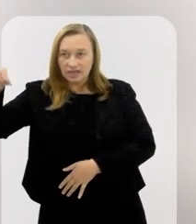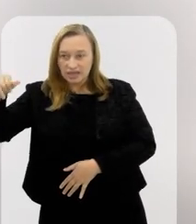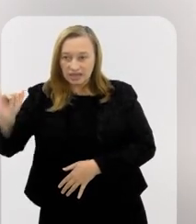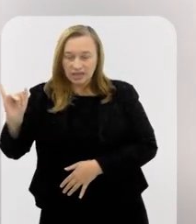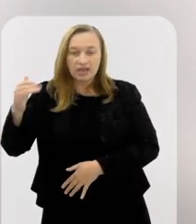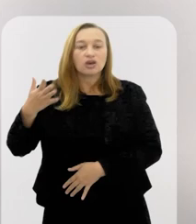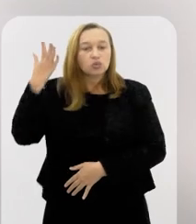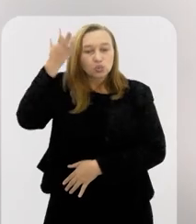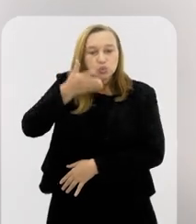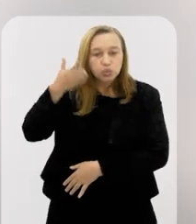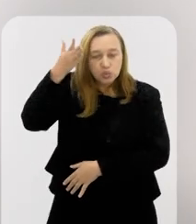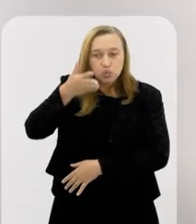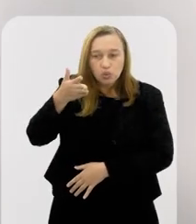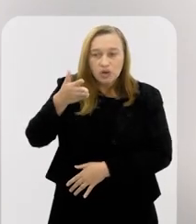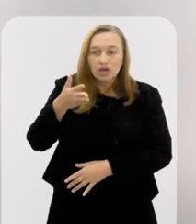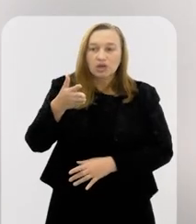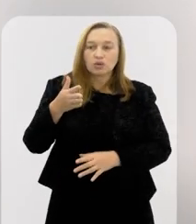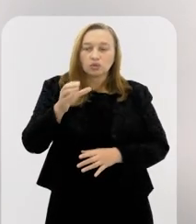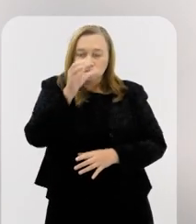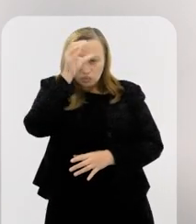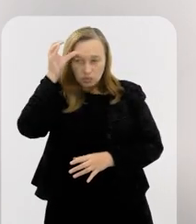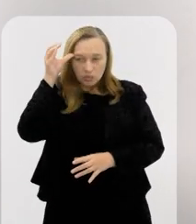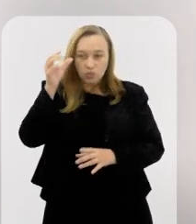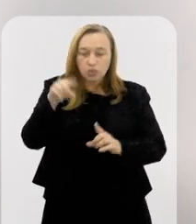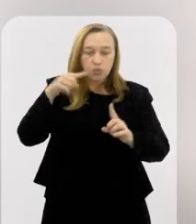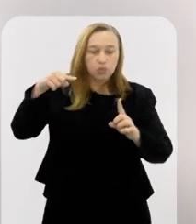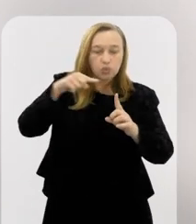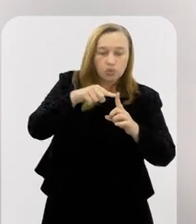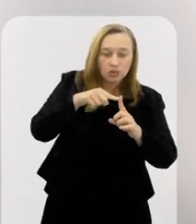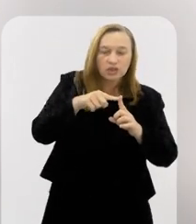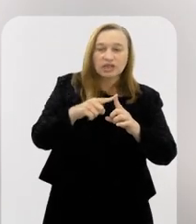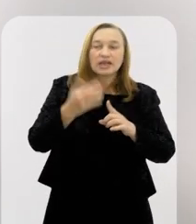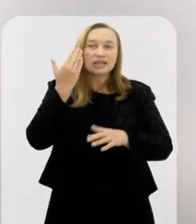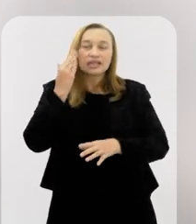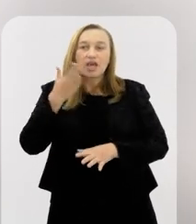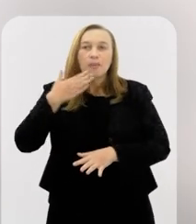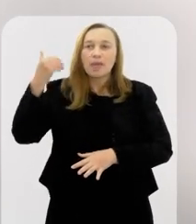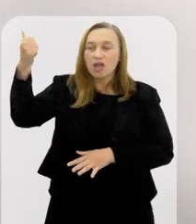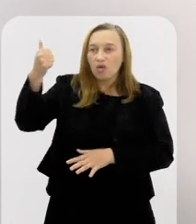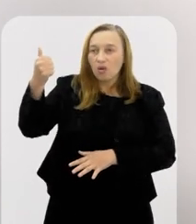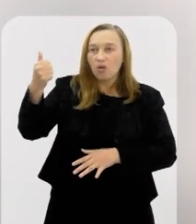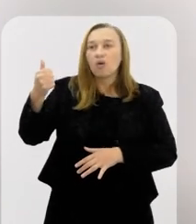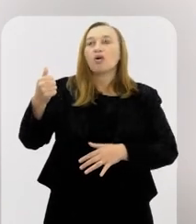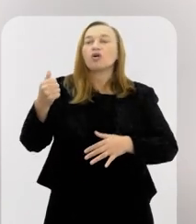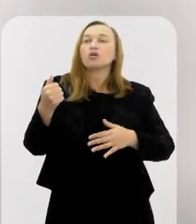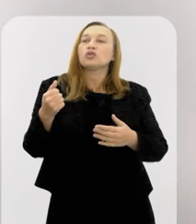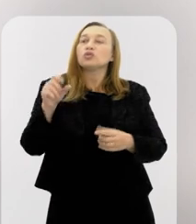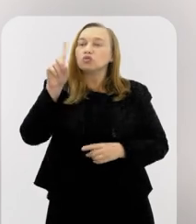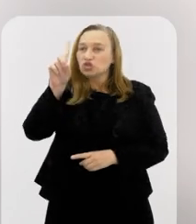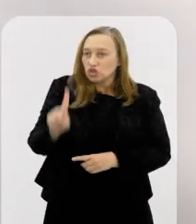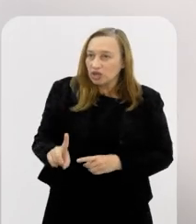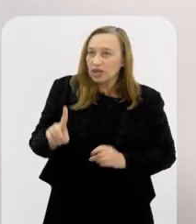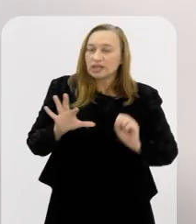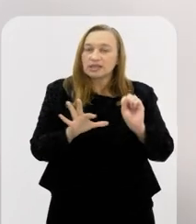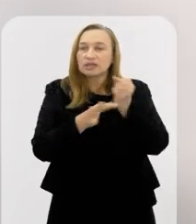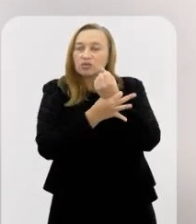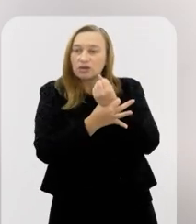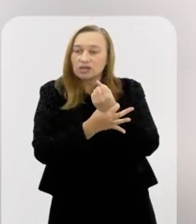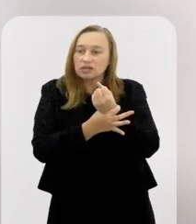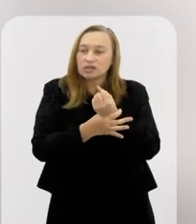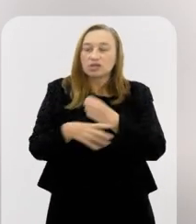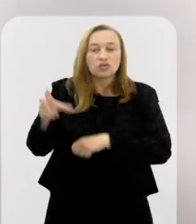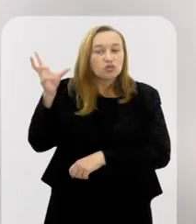a a sociedade começou a se mobilizar para poder entender melhor os direitos direito à informação direito à segurança direito de ser